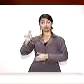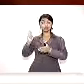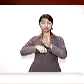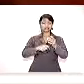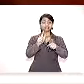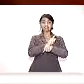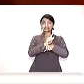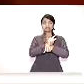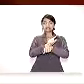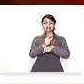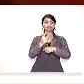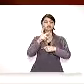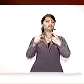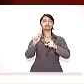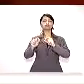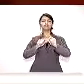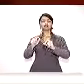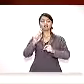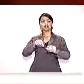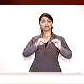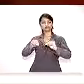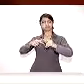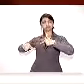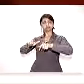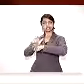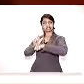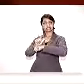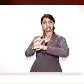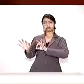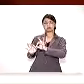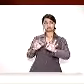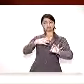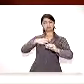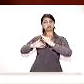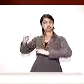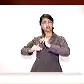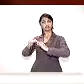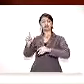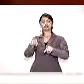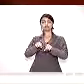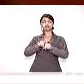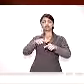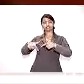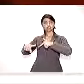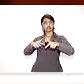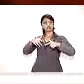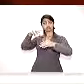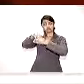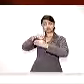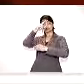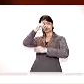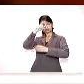celebrado tendo por objeto a operacionalização da gestão e execução das atividades e serviços de saúde no